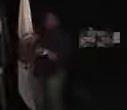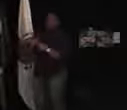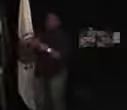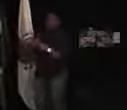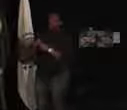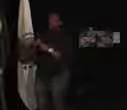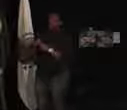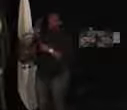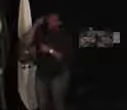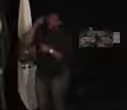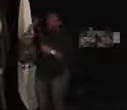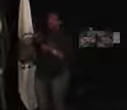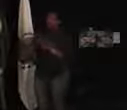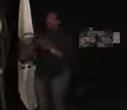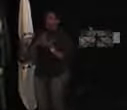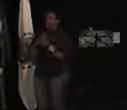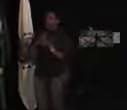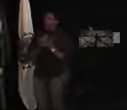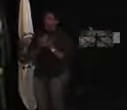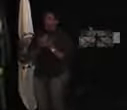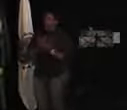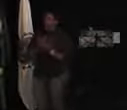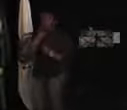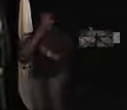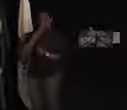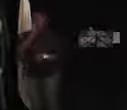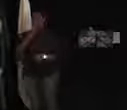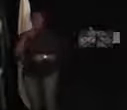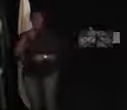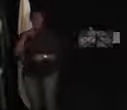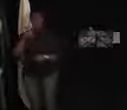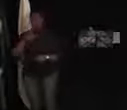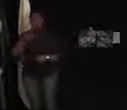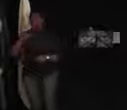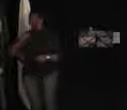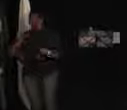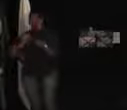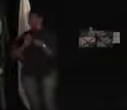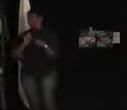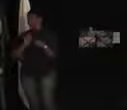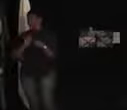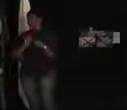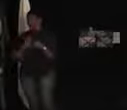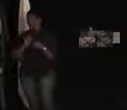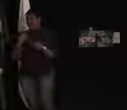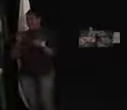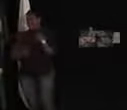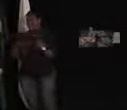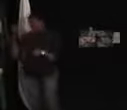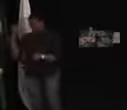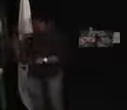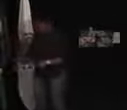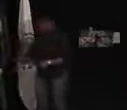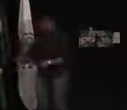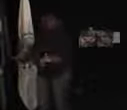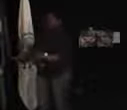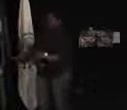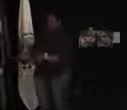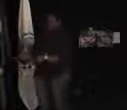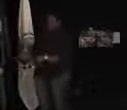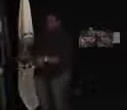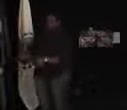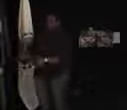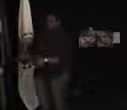para a direção da escola, promete nunca mais fazer de novo, e depois faz tudo de novo. Não é